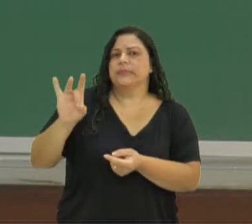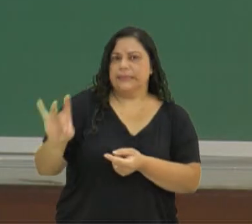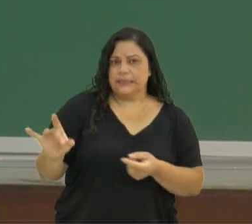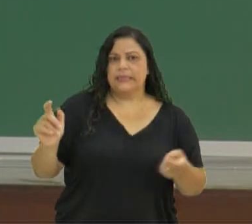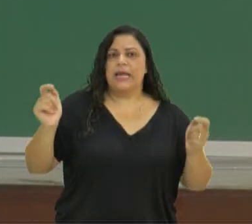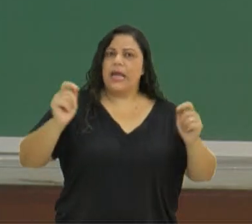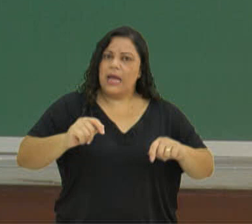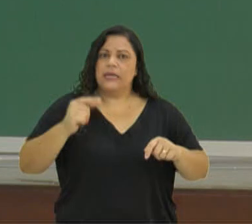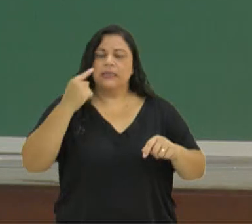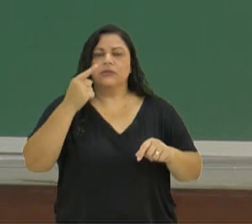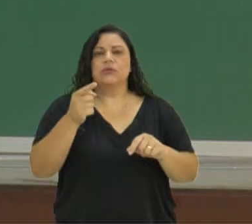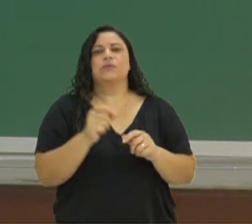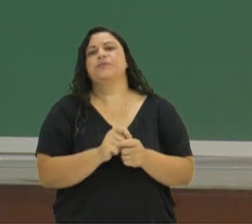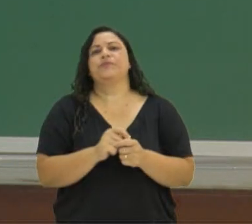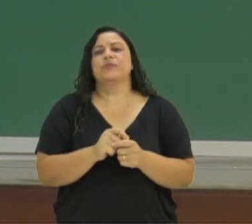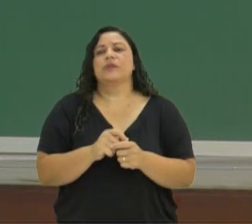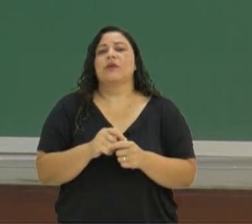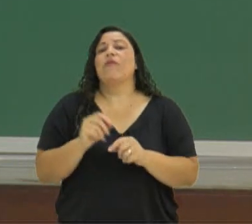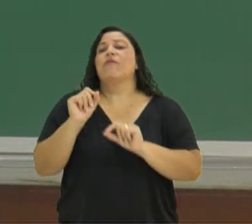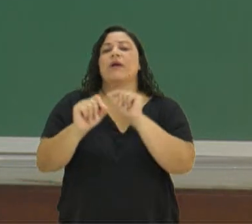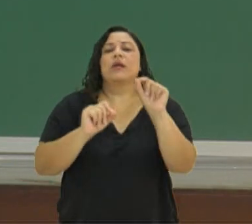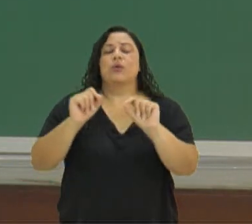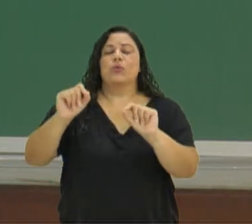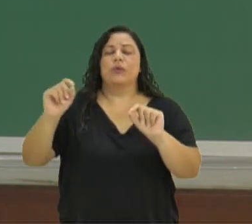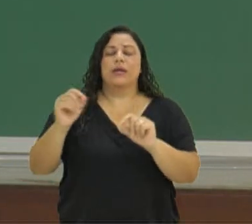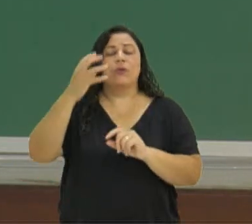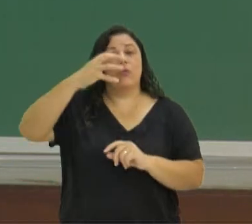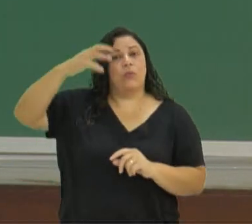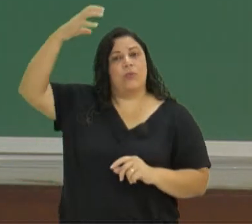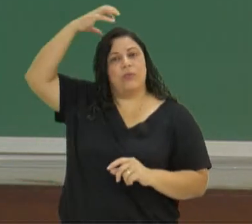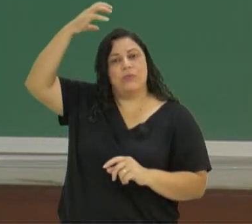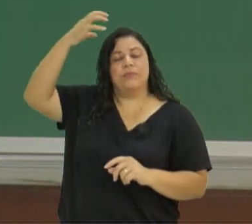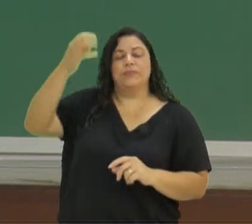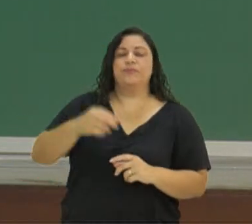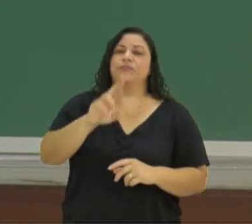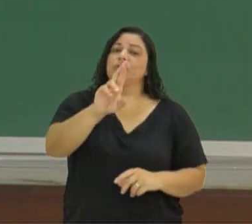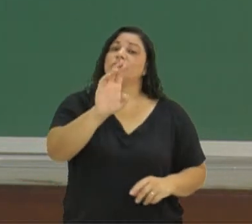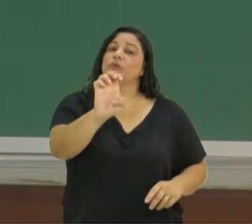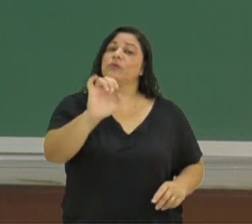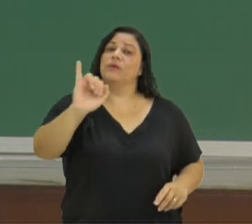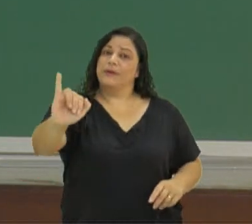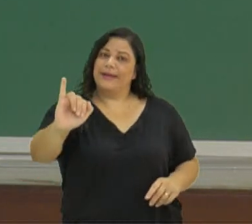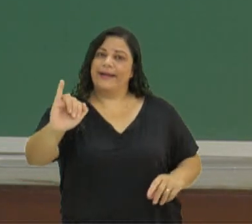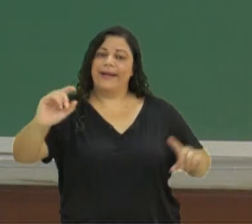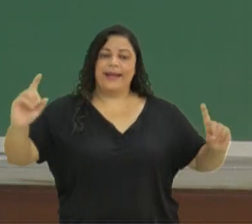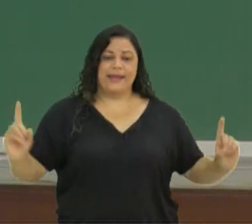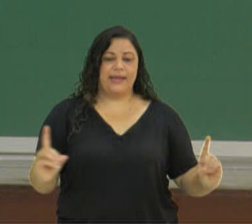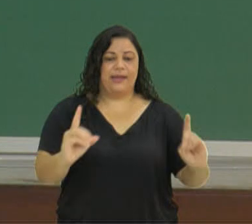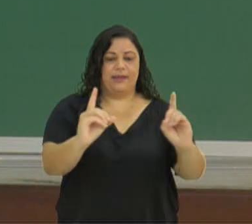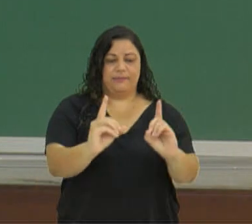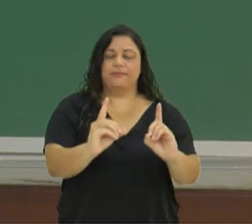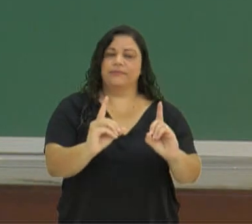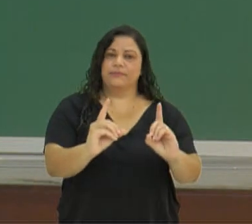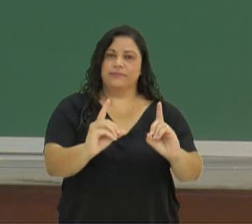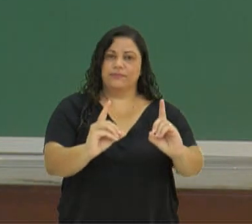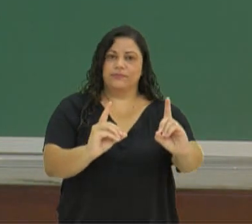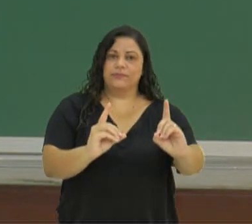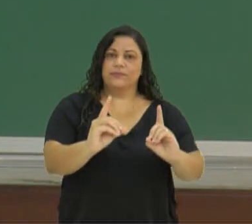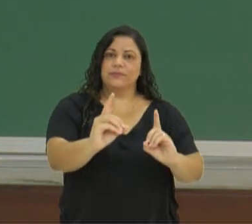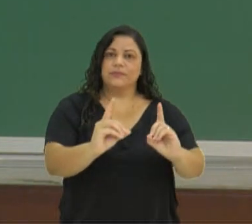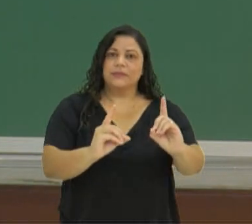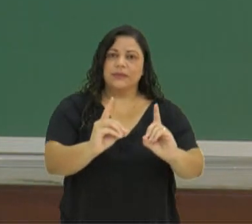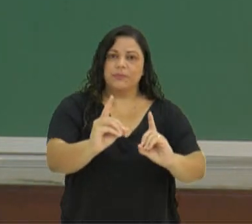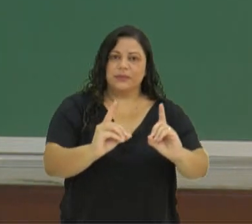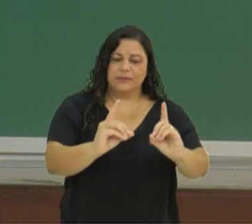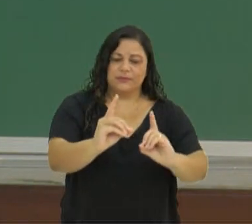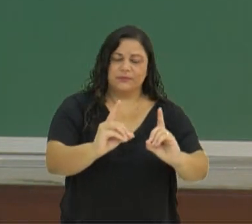vai buscar colocar o seu rei, colocar o rei oponente do seu adversário, não o seu, colocar o rei adversário